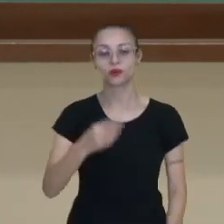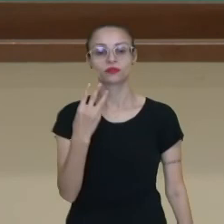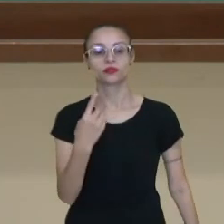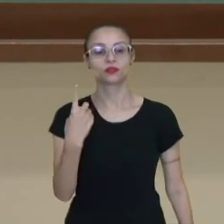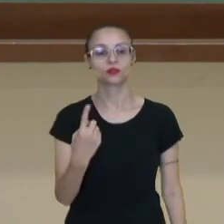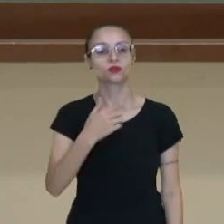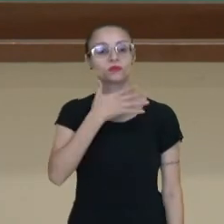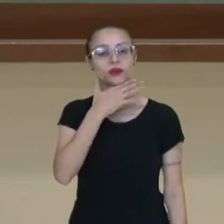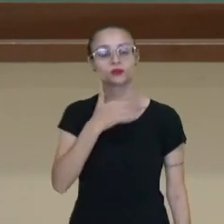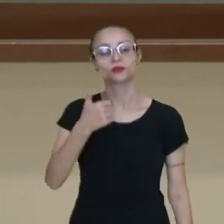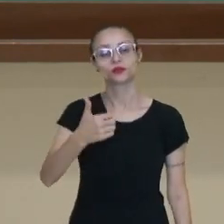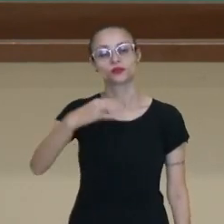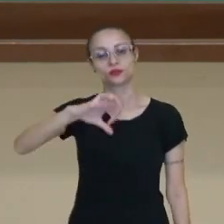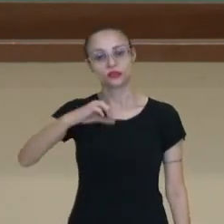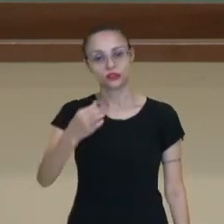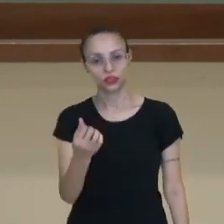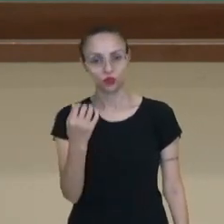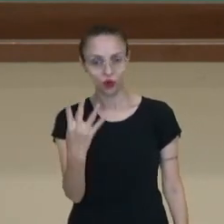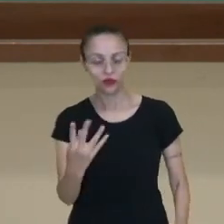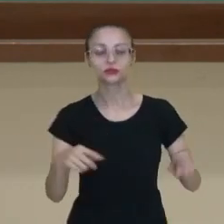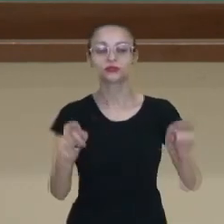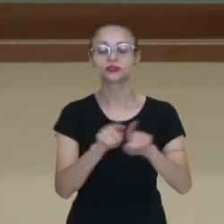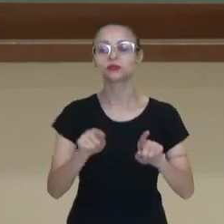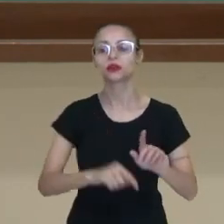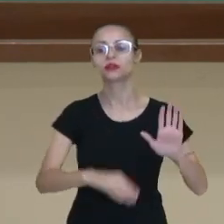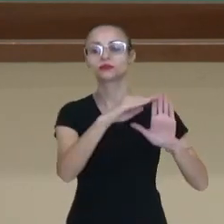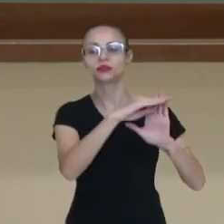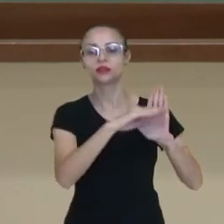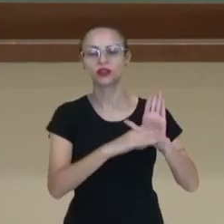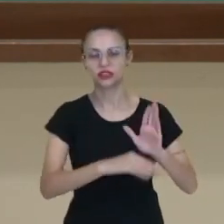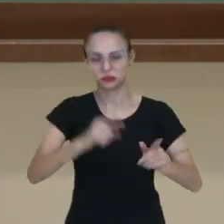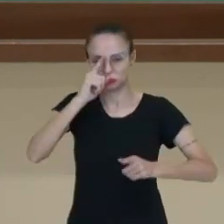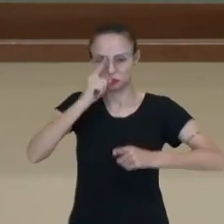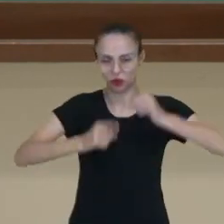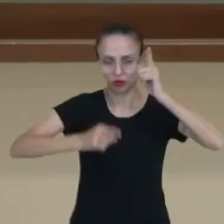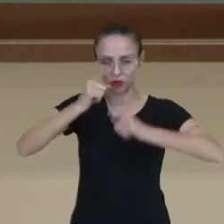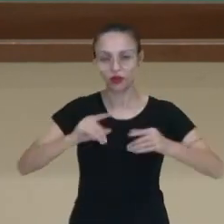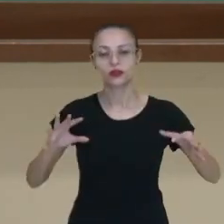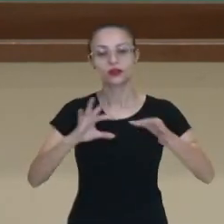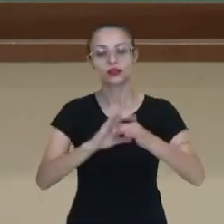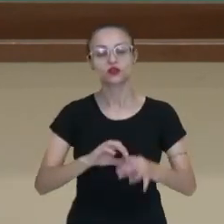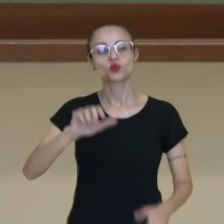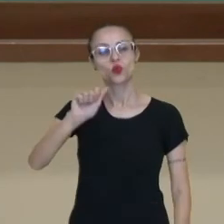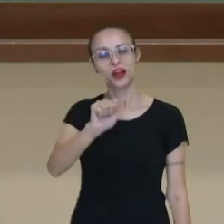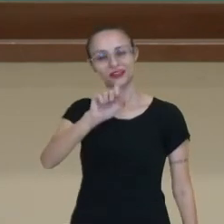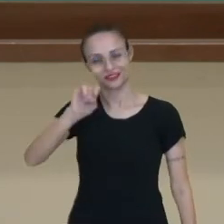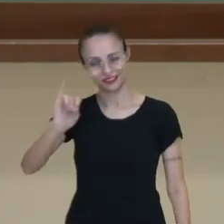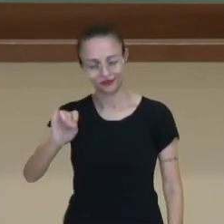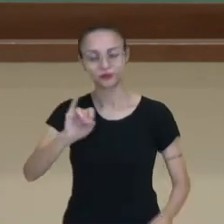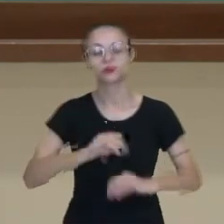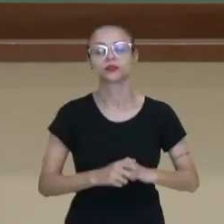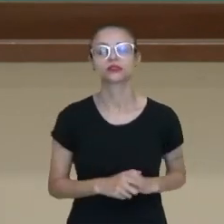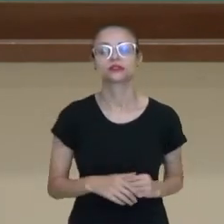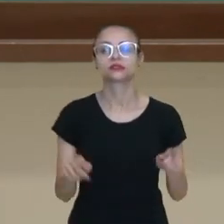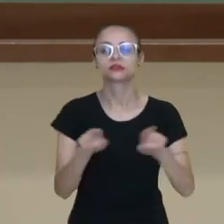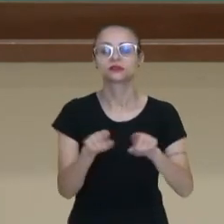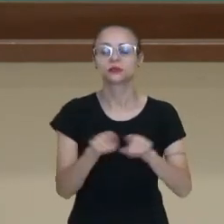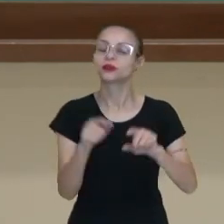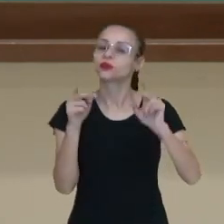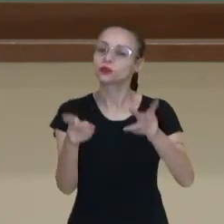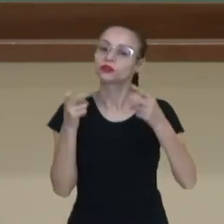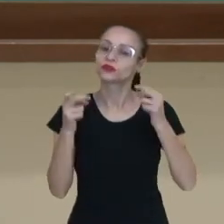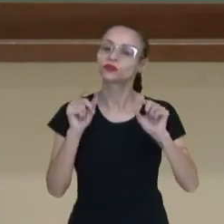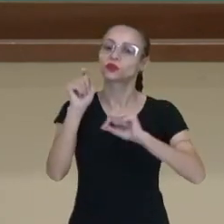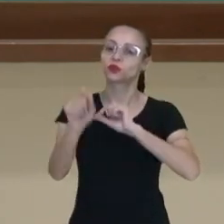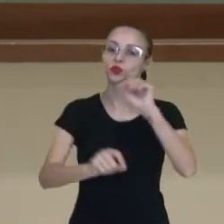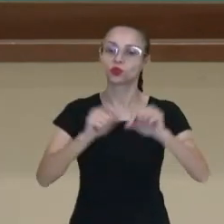de 1964, também as medidas autoritárias através dos atos institucionais. Também observamos o